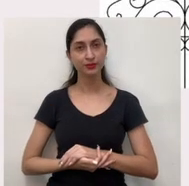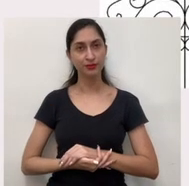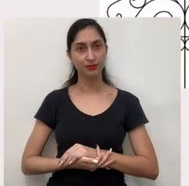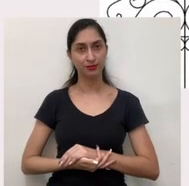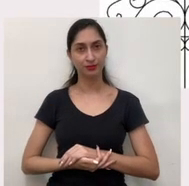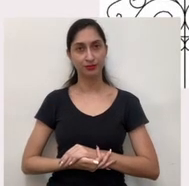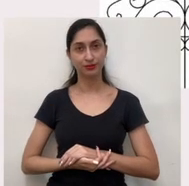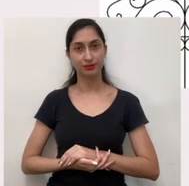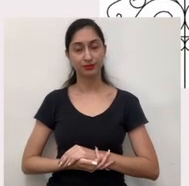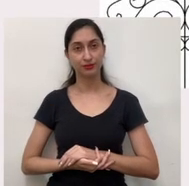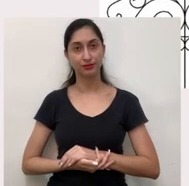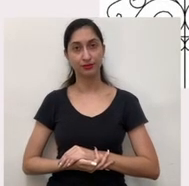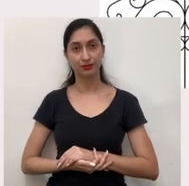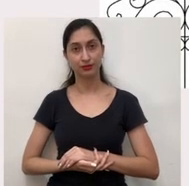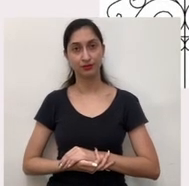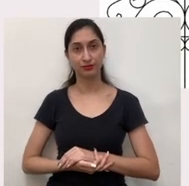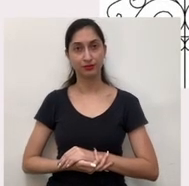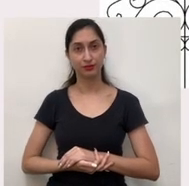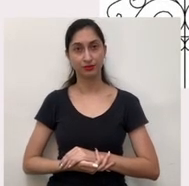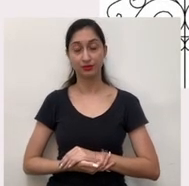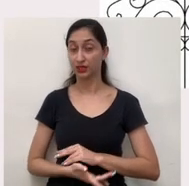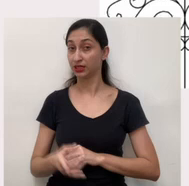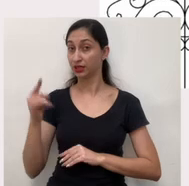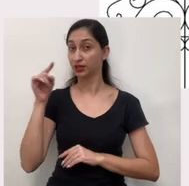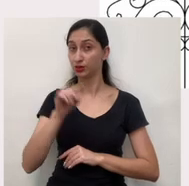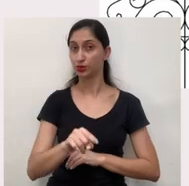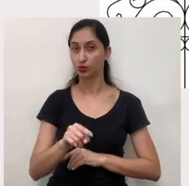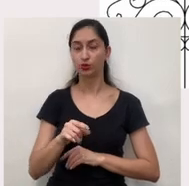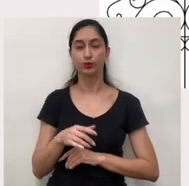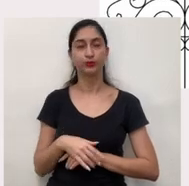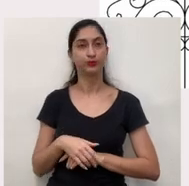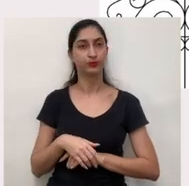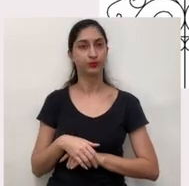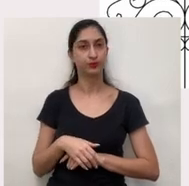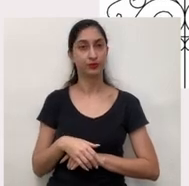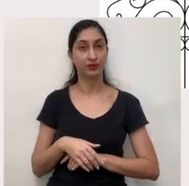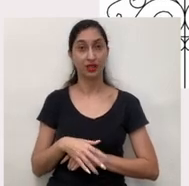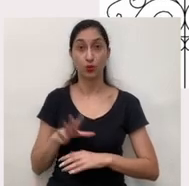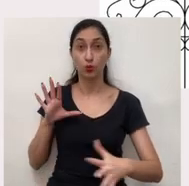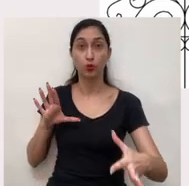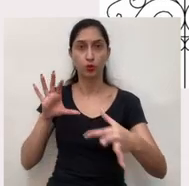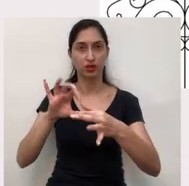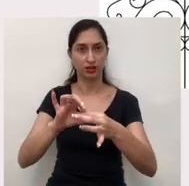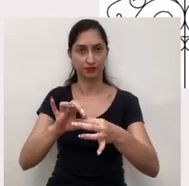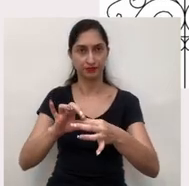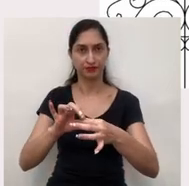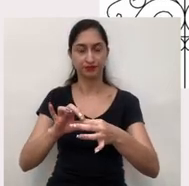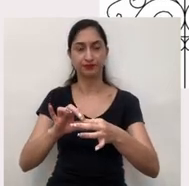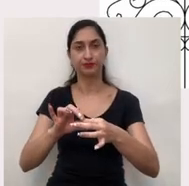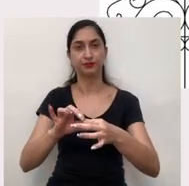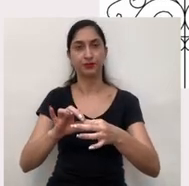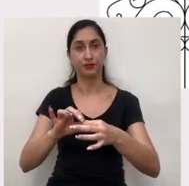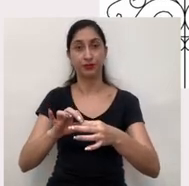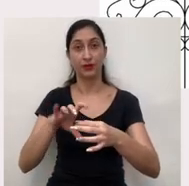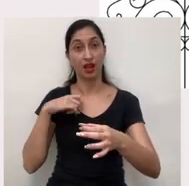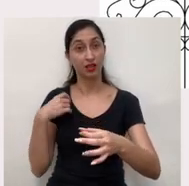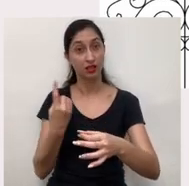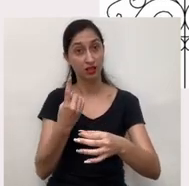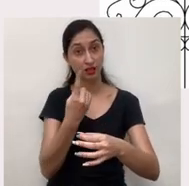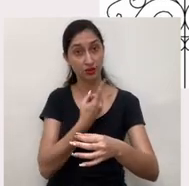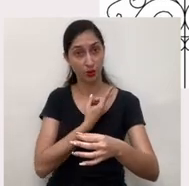Esse exercício, ele, enfim, nos reconecta a